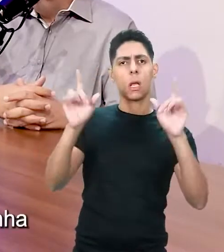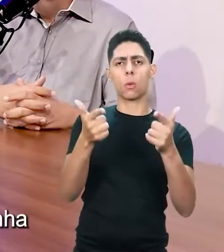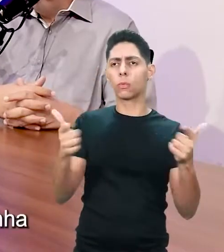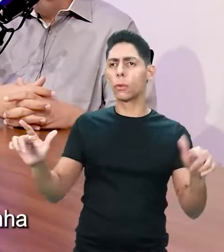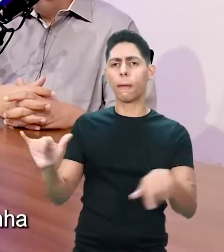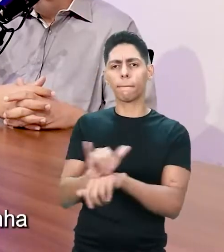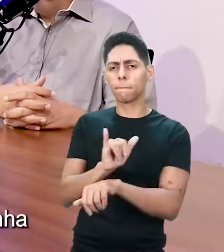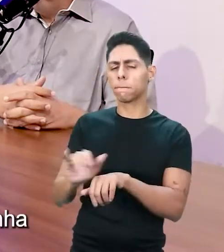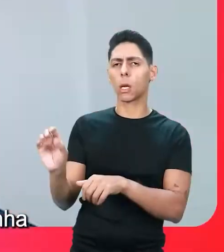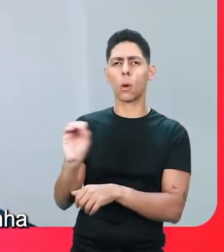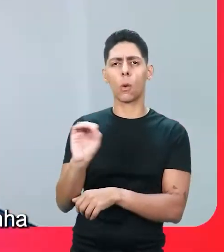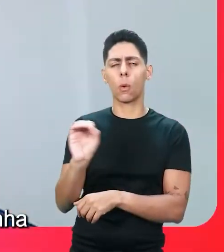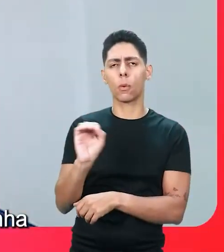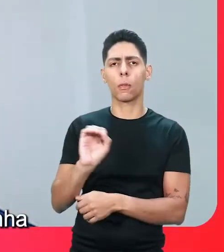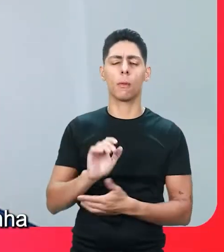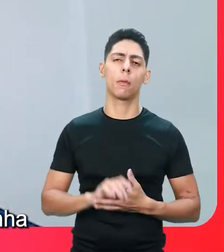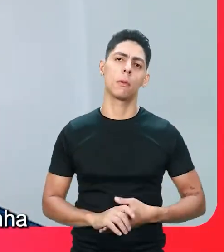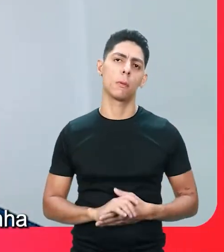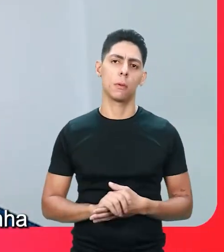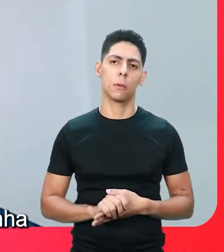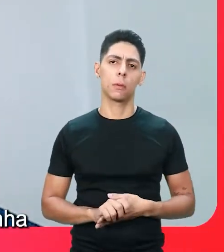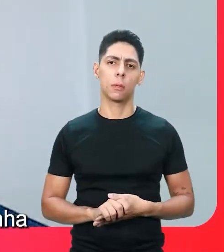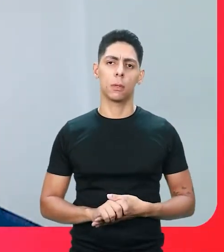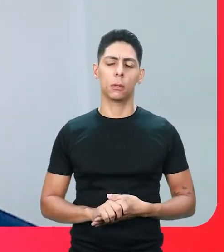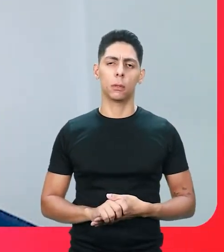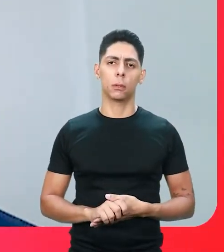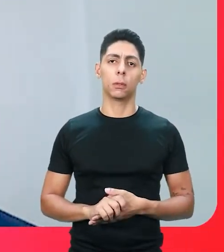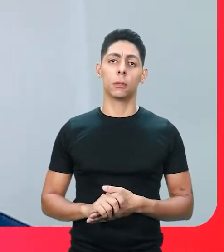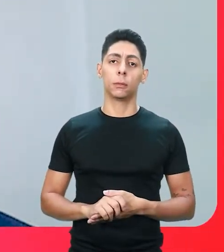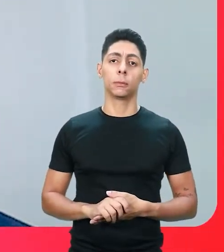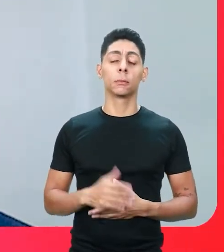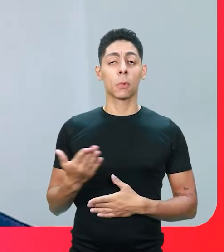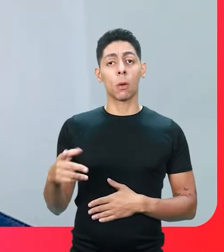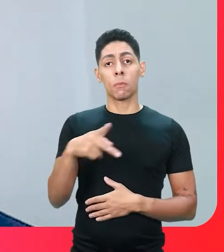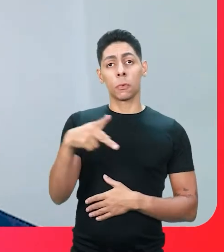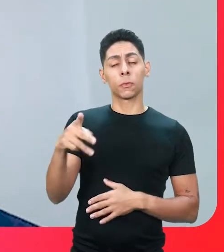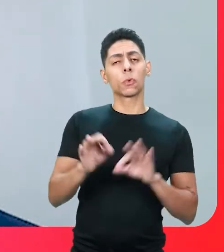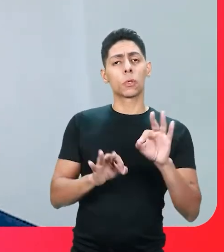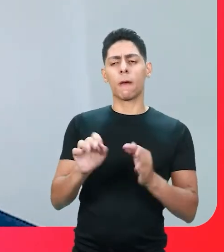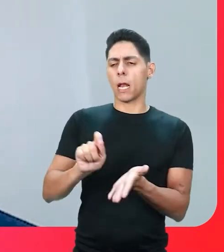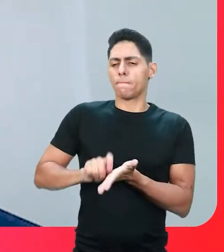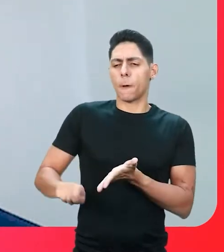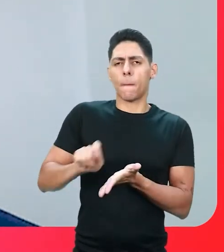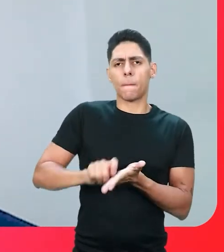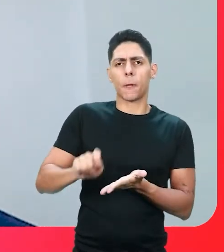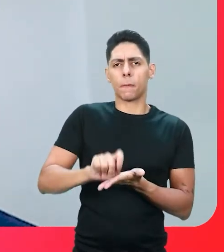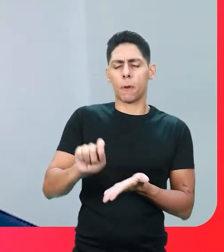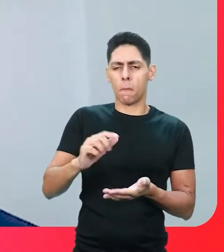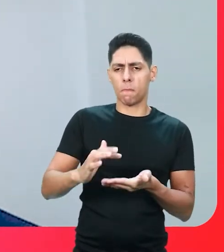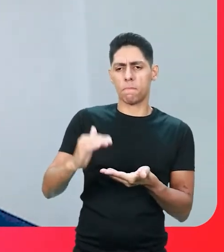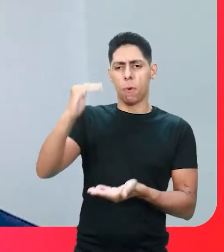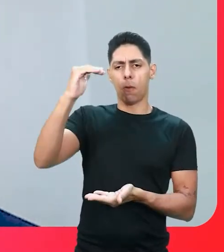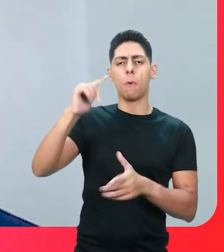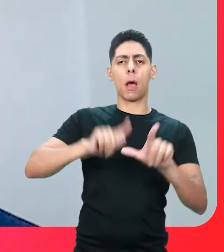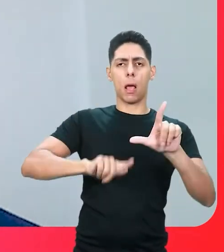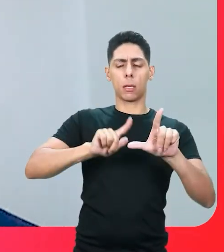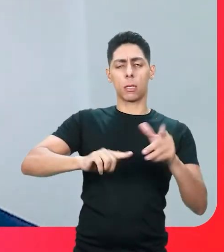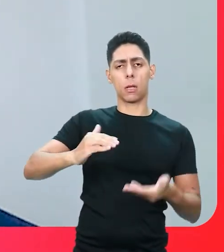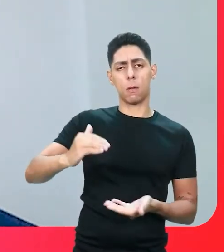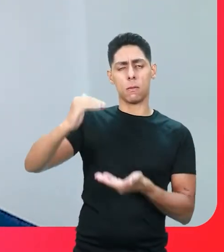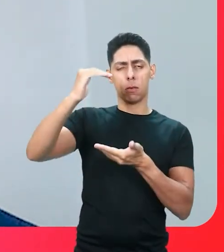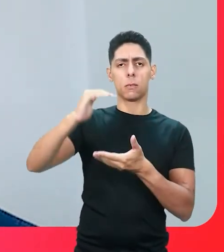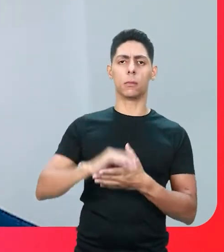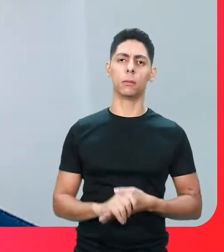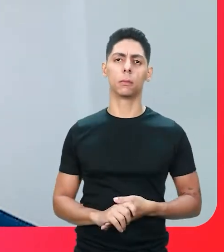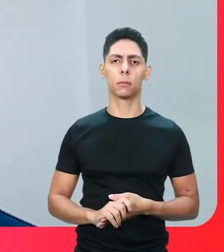recursos assistivos e inclusivos. Então, a professorinha ampliava a letra à mão. Mas não era só isso. Quer dizer, de